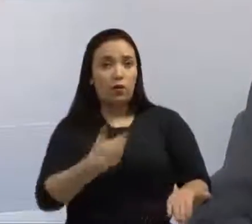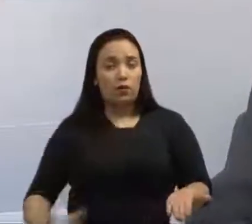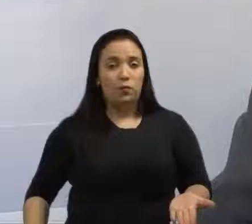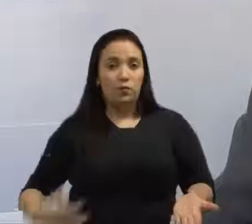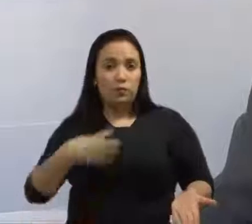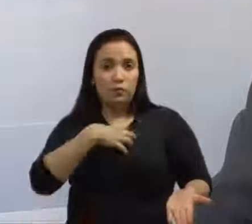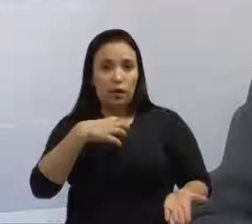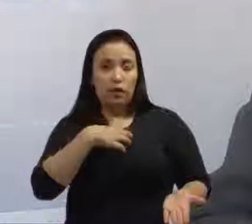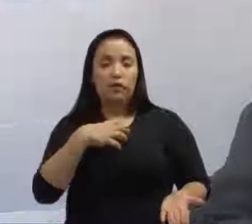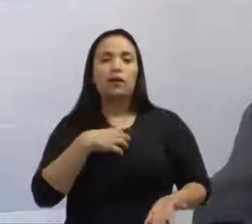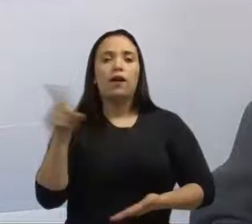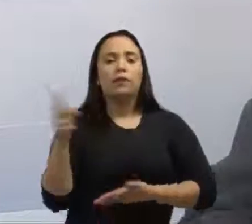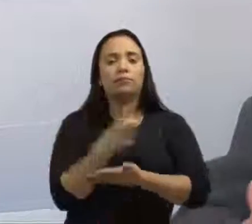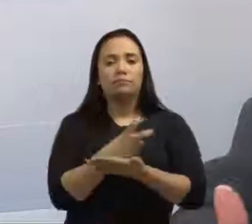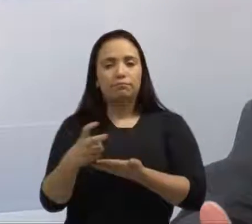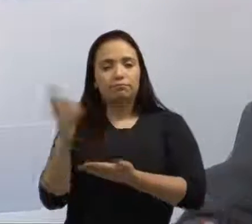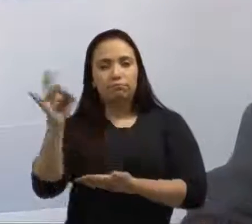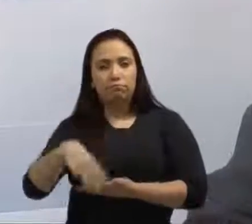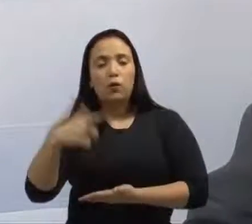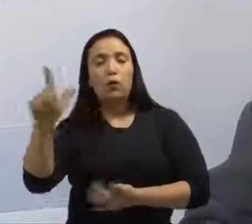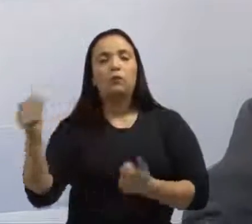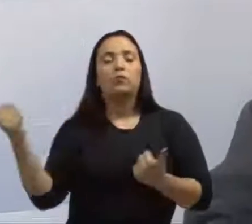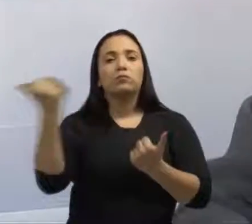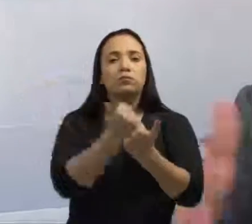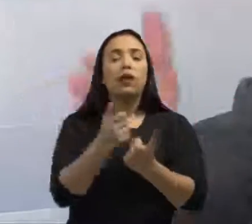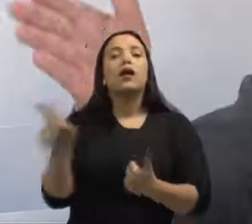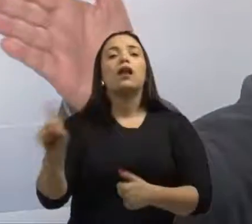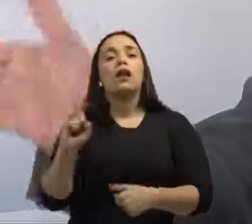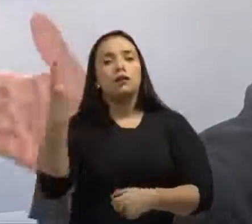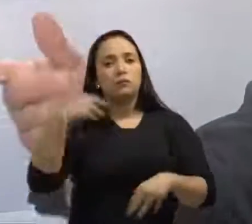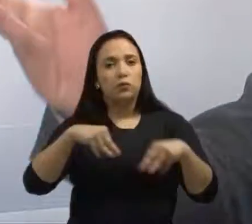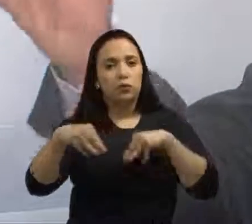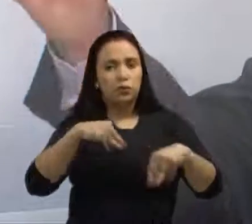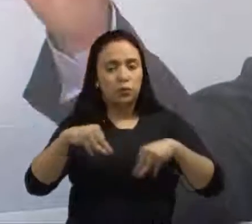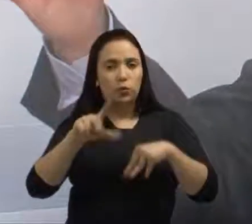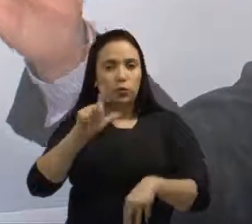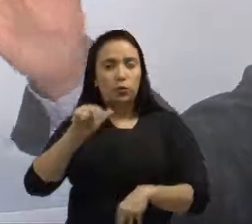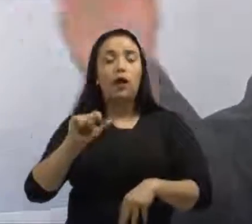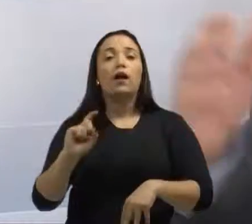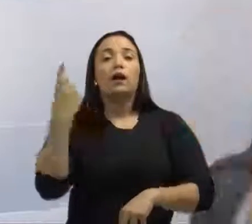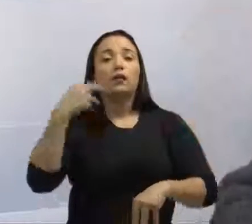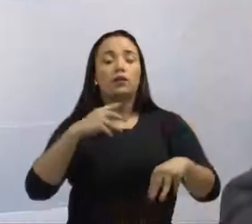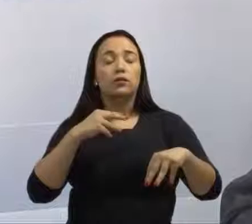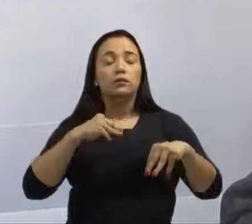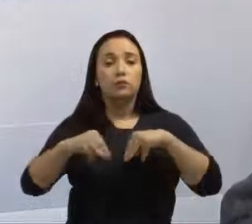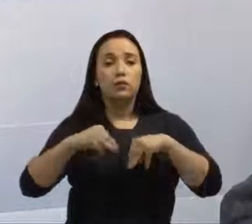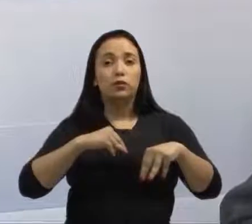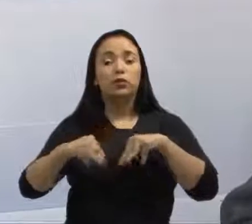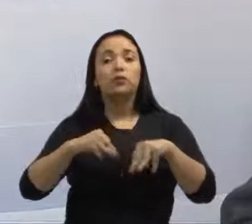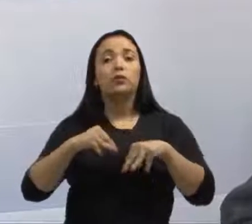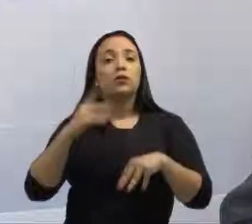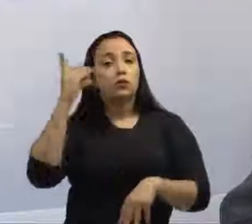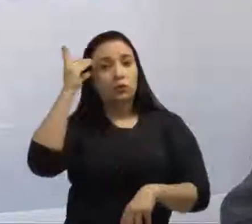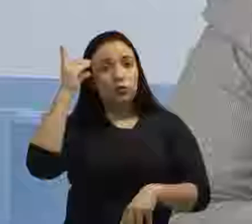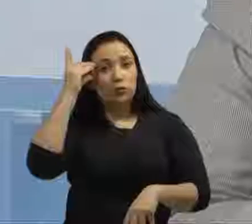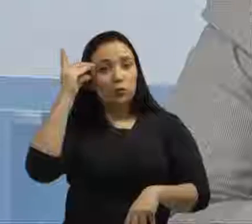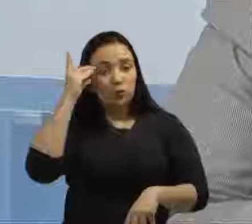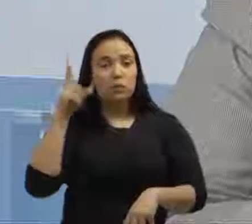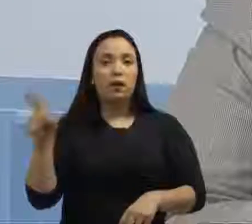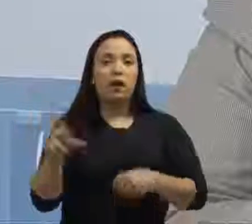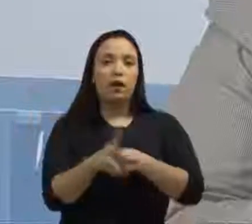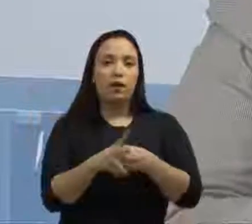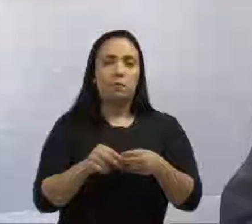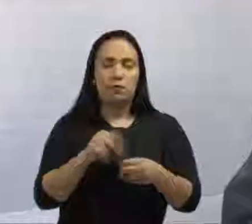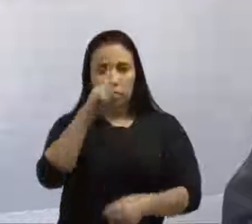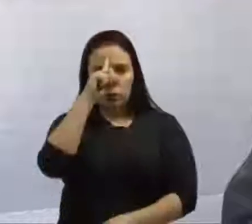governador da Bahia, elegeu seu sucessor, foi ministro de Lula e foi ministro de Dilma Rousseff. De Dilma ele foi chefe de gabinete, né?